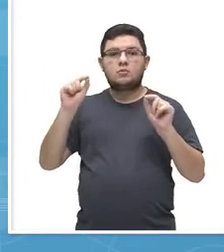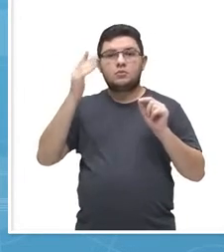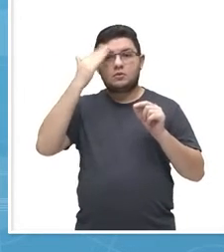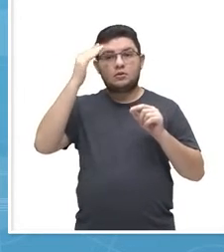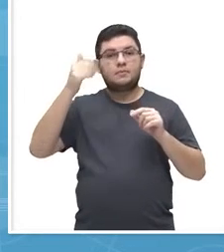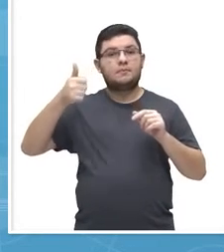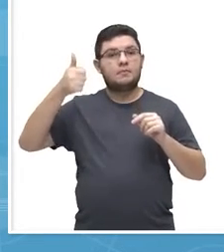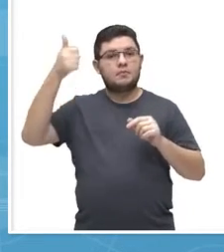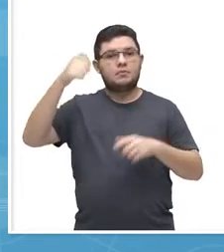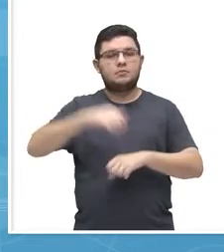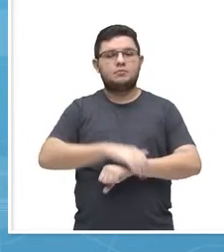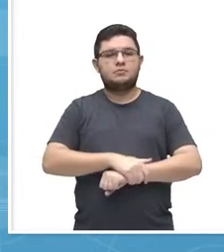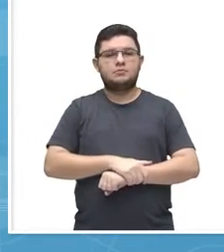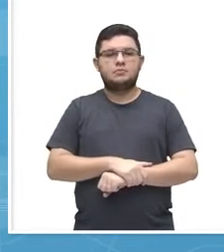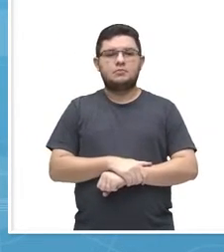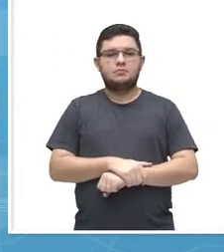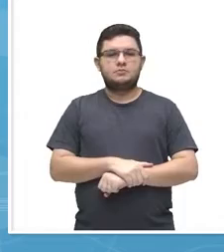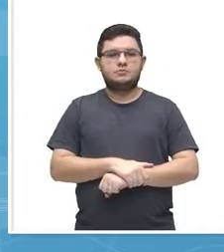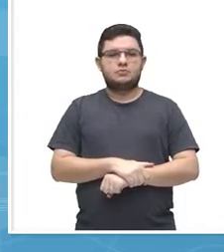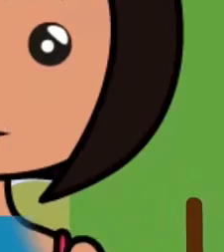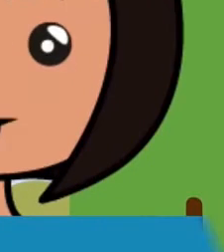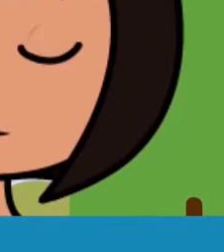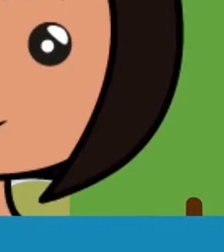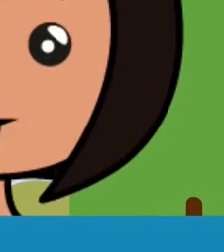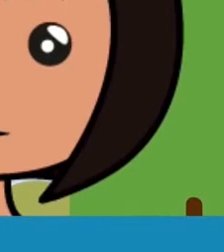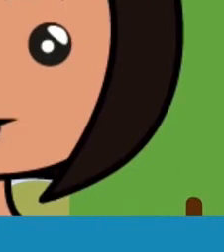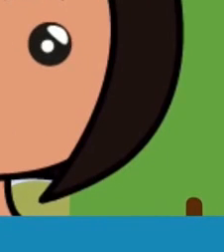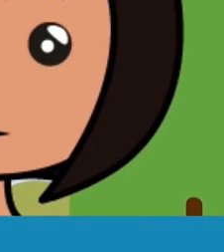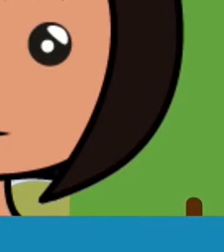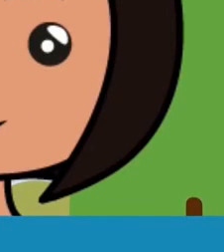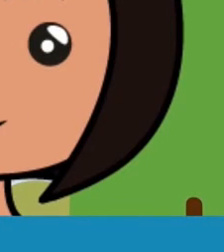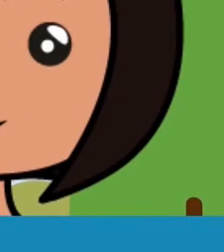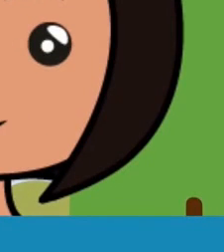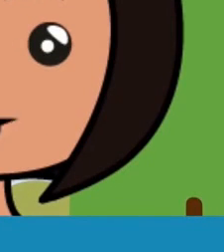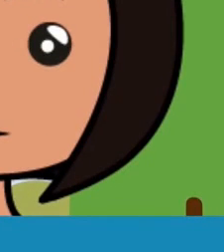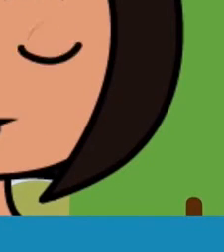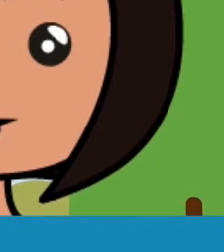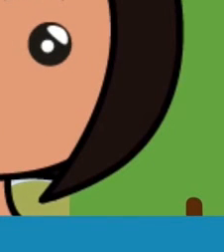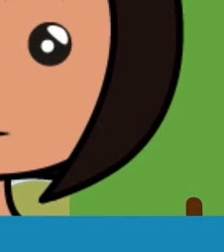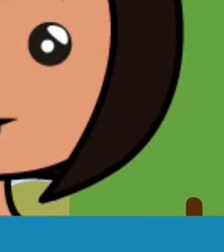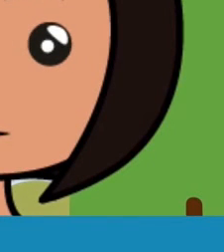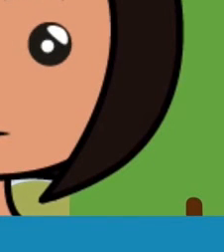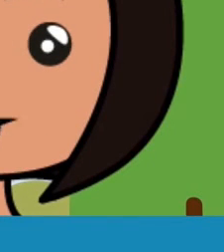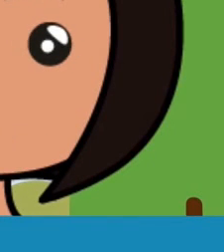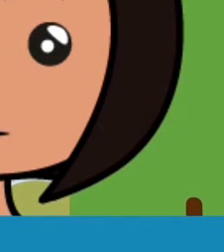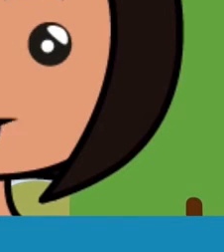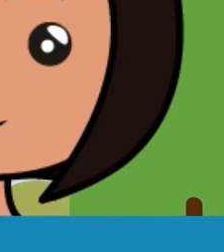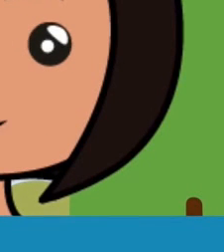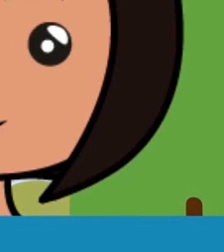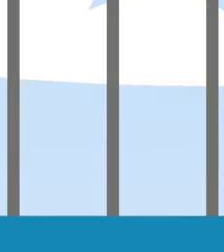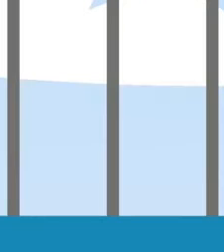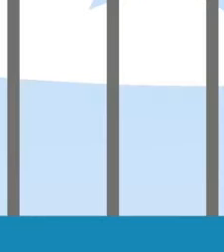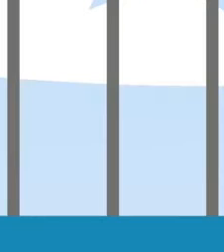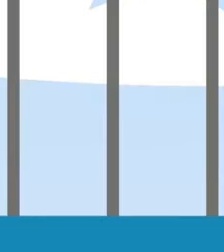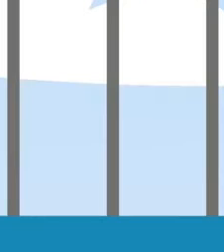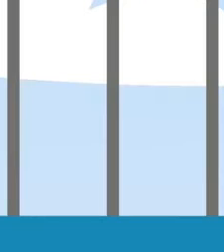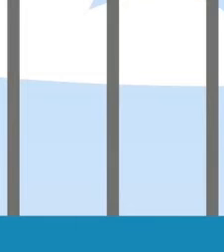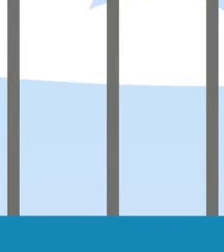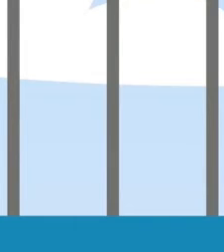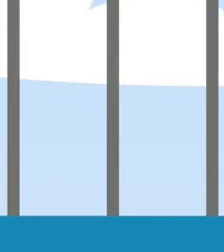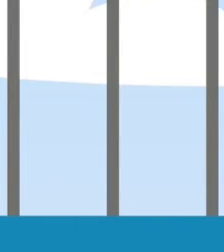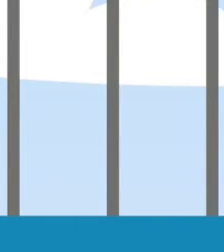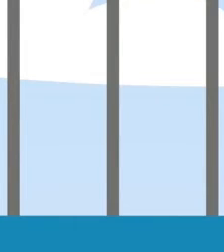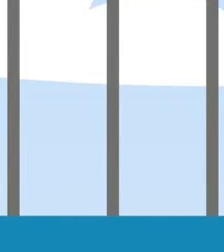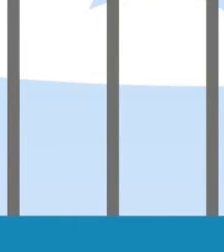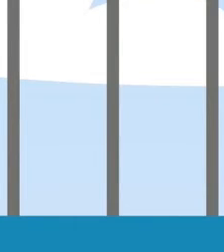rever. Friends Day is always a nice opportunity to get everyone together.